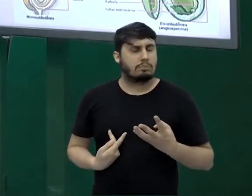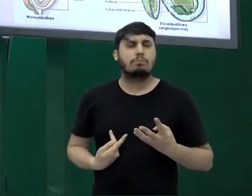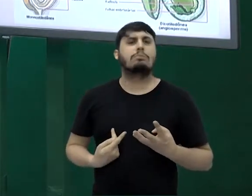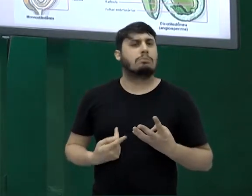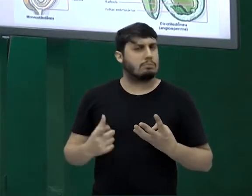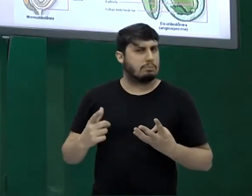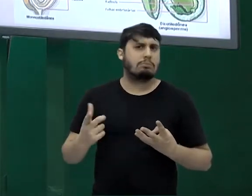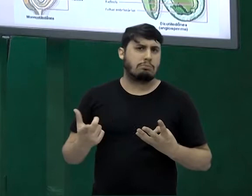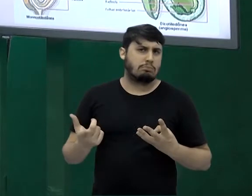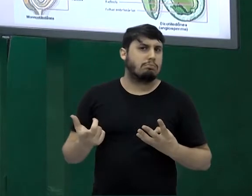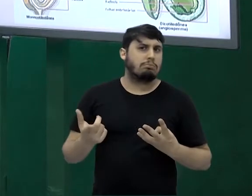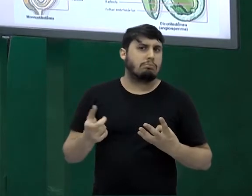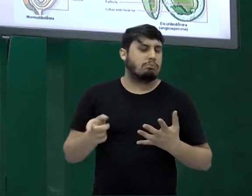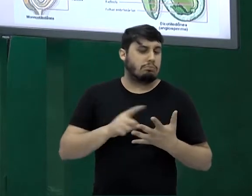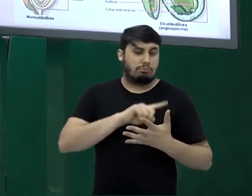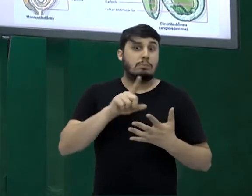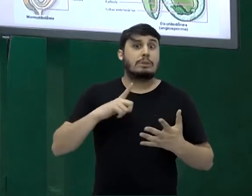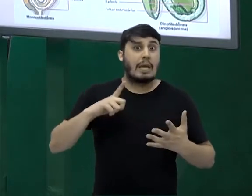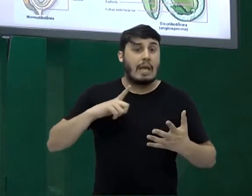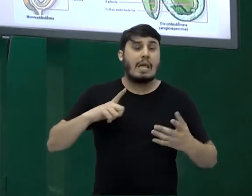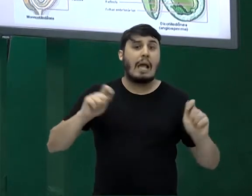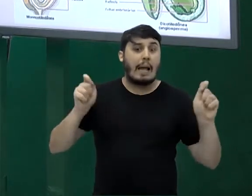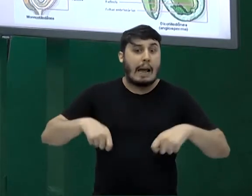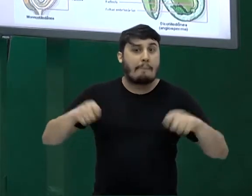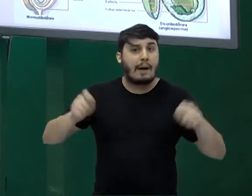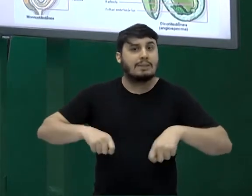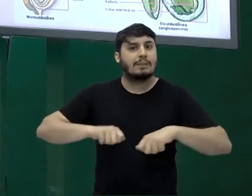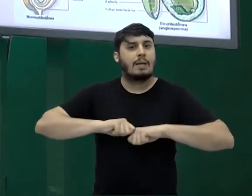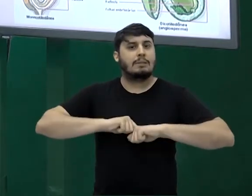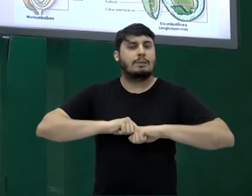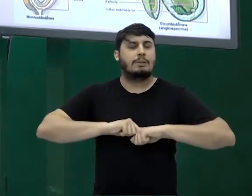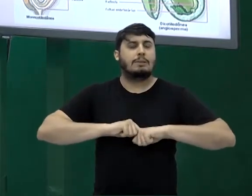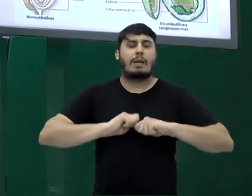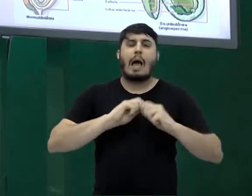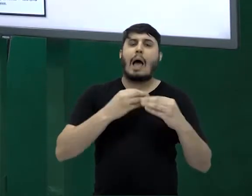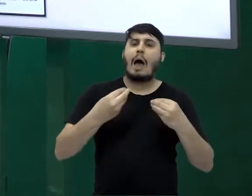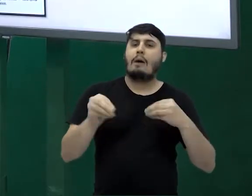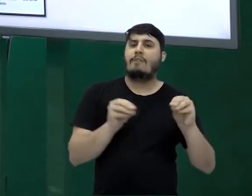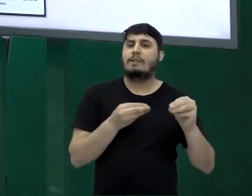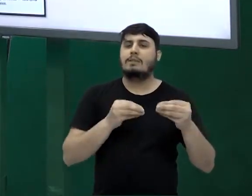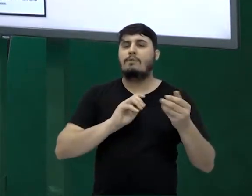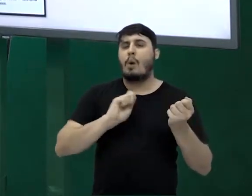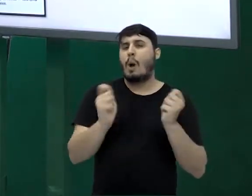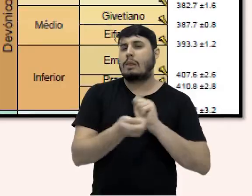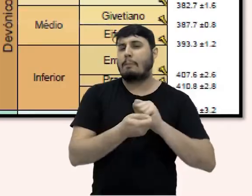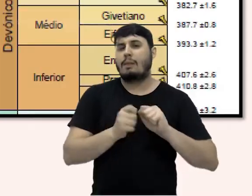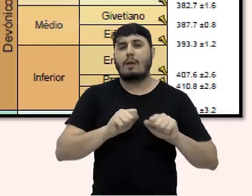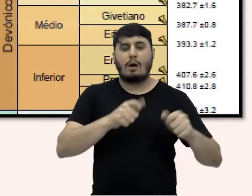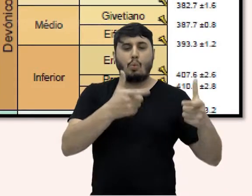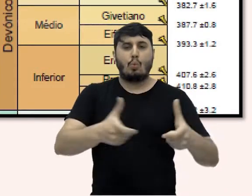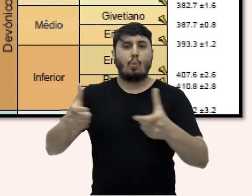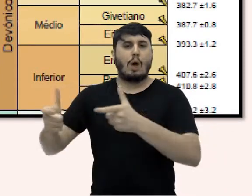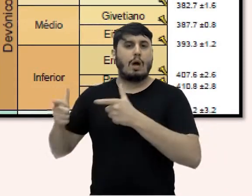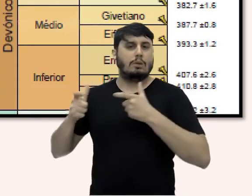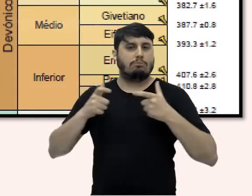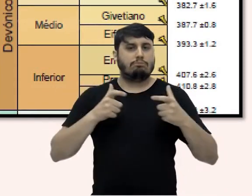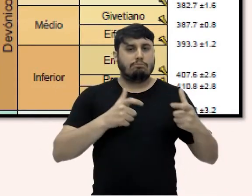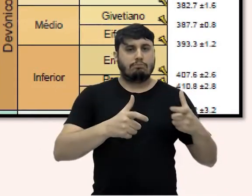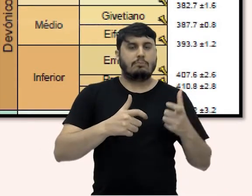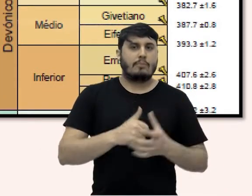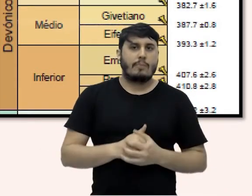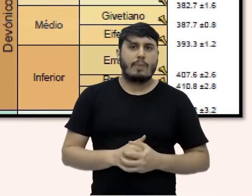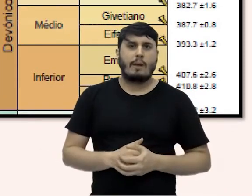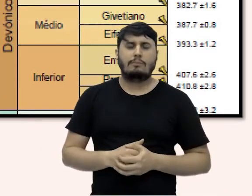mas não é uma dispersão, tá? Você aumenta a capacidade de se espalhar pelo ambiente, beleza? As sementes mais